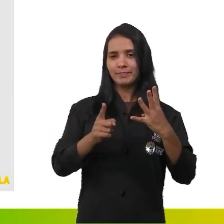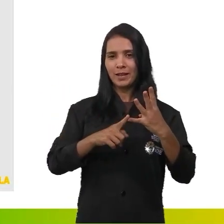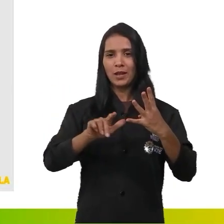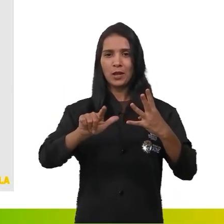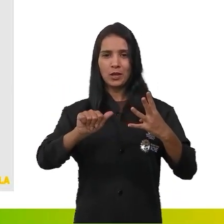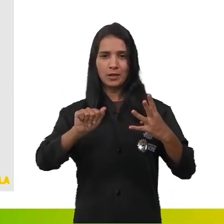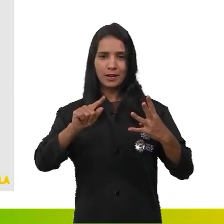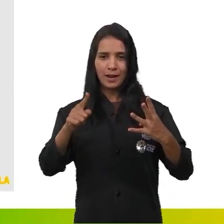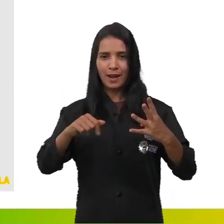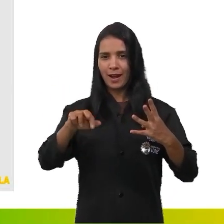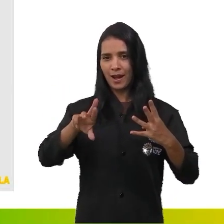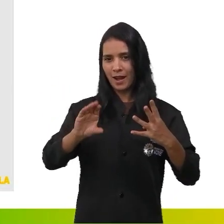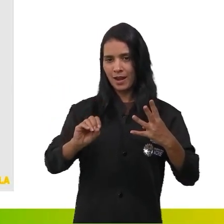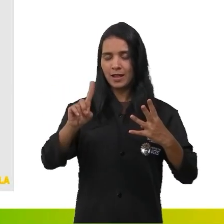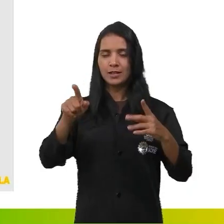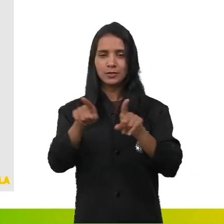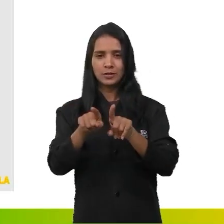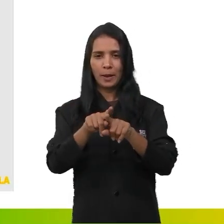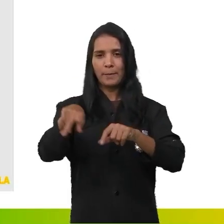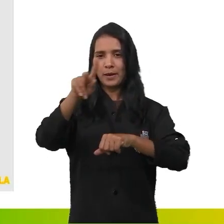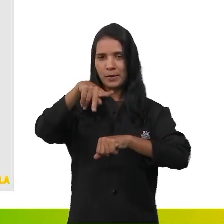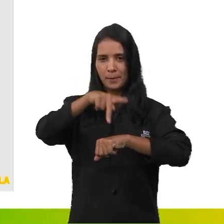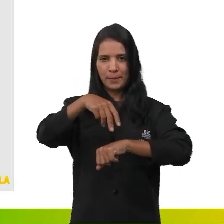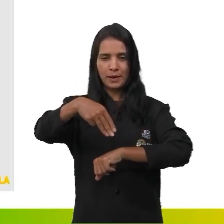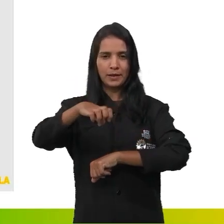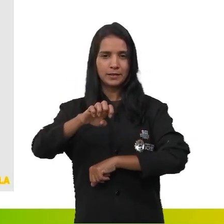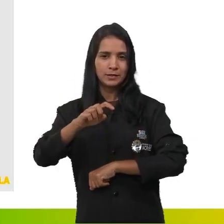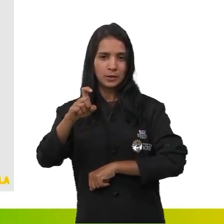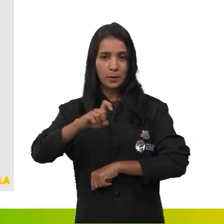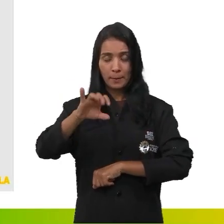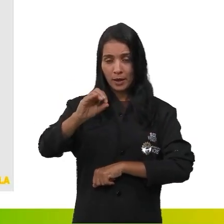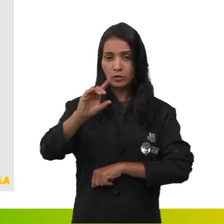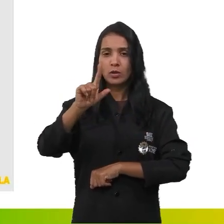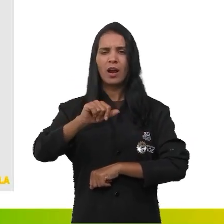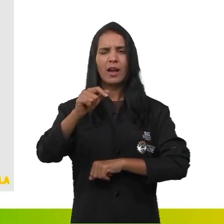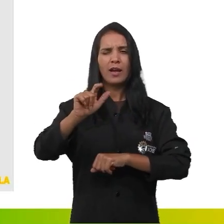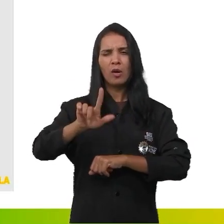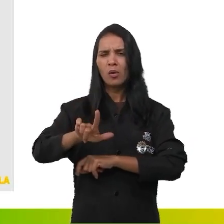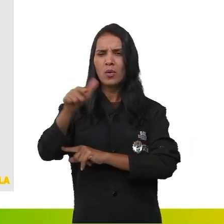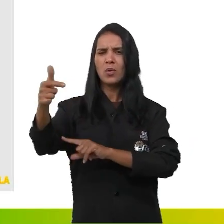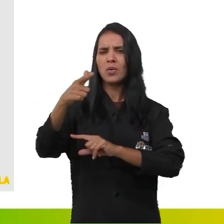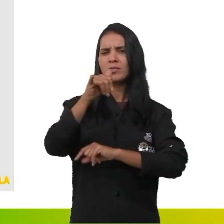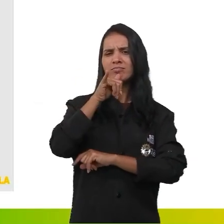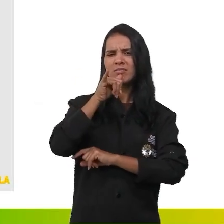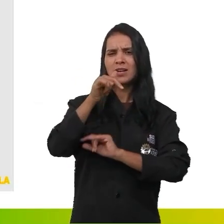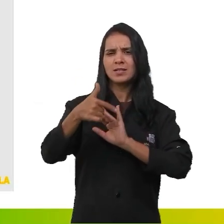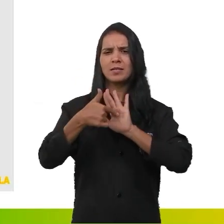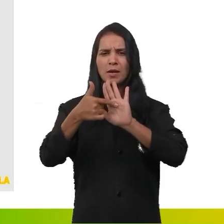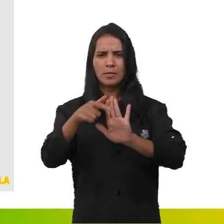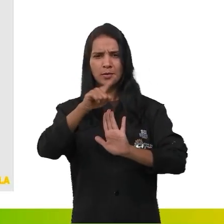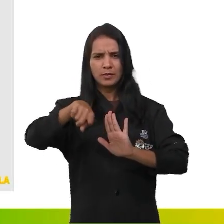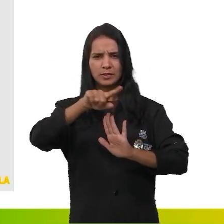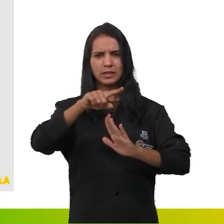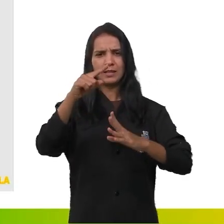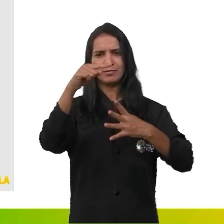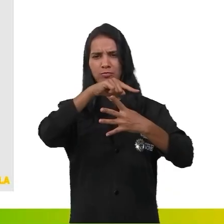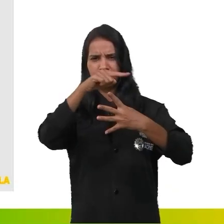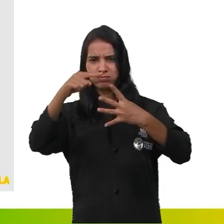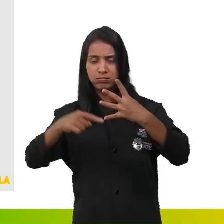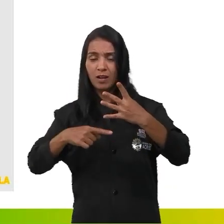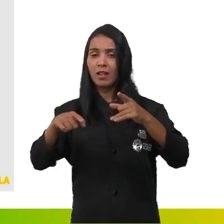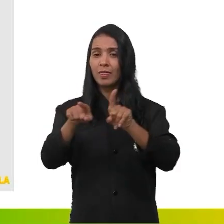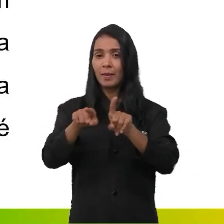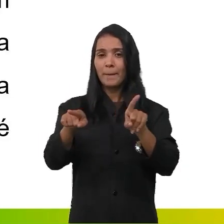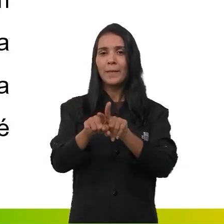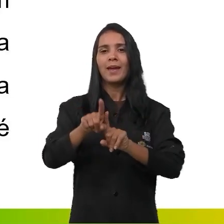do México. São outros exemplos de políticos paternalistas e populistas na América